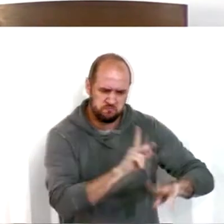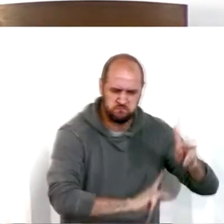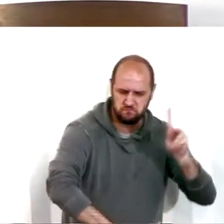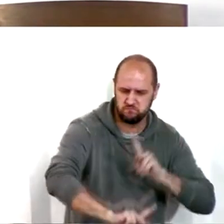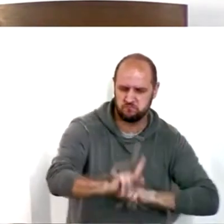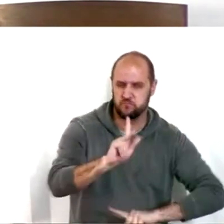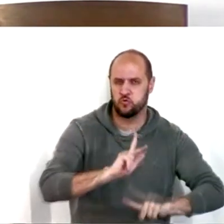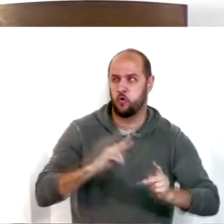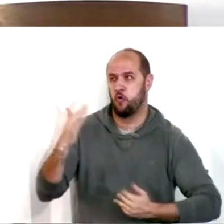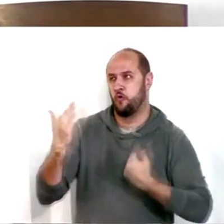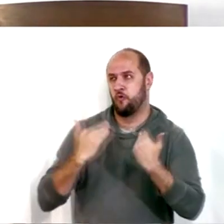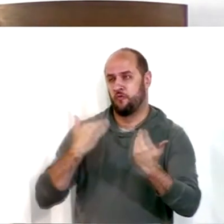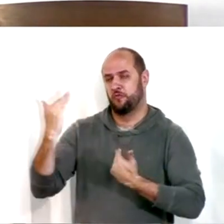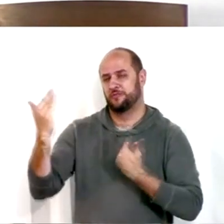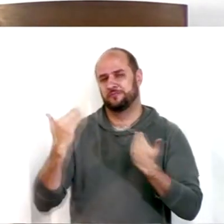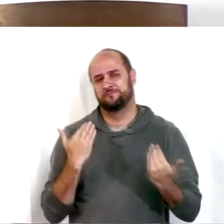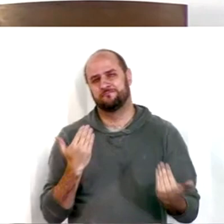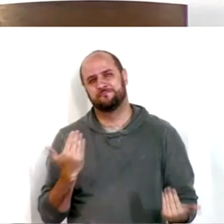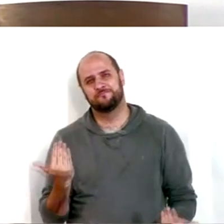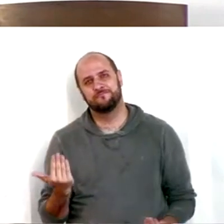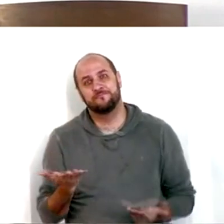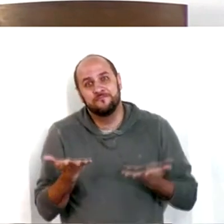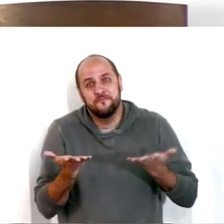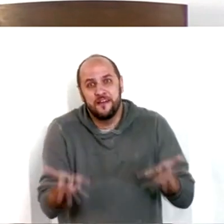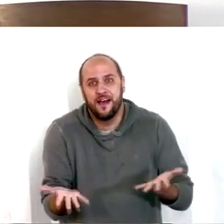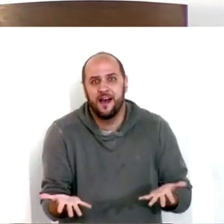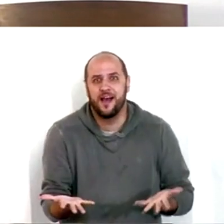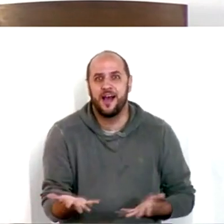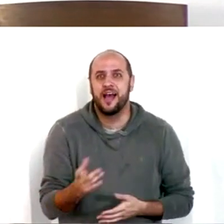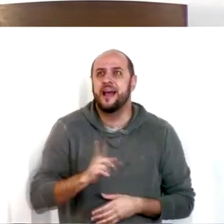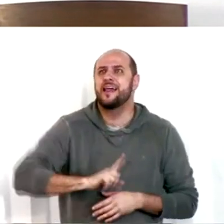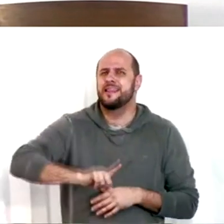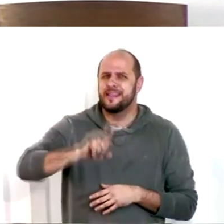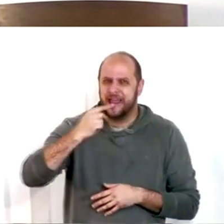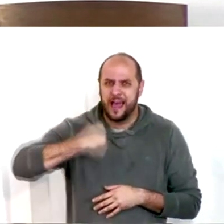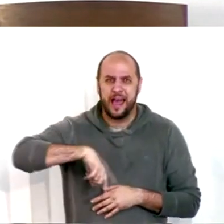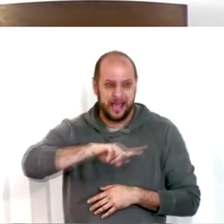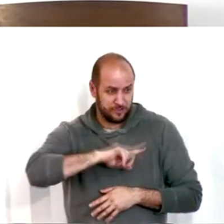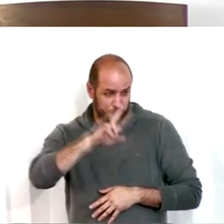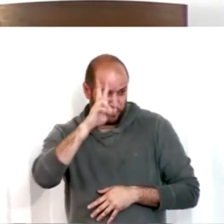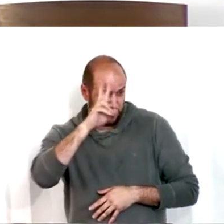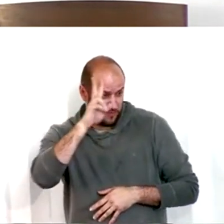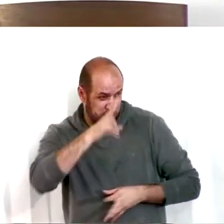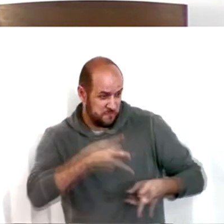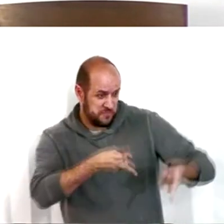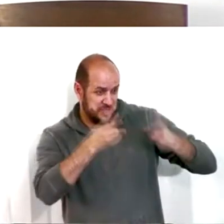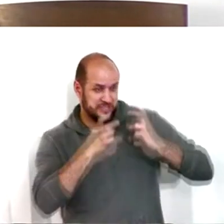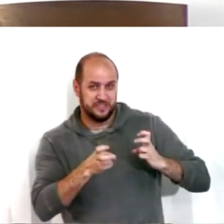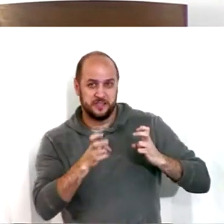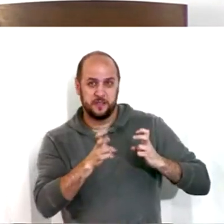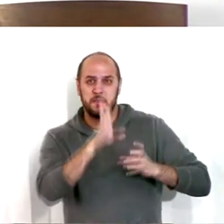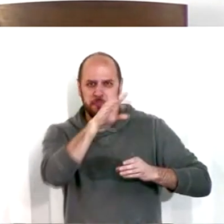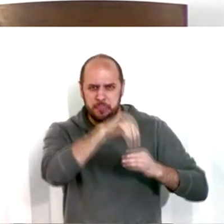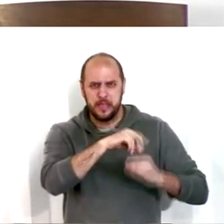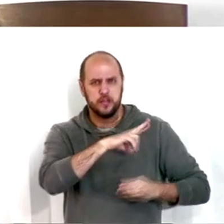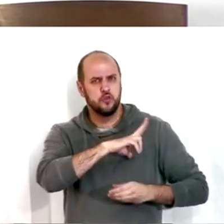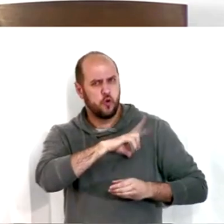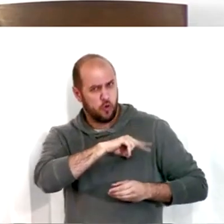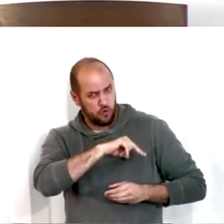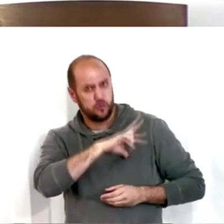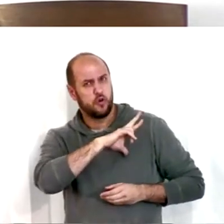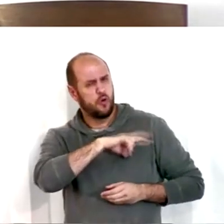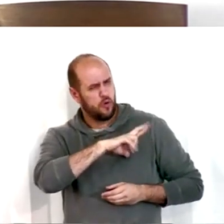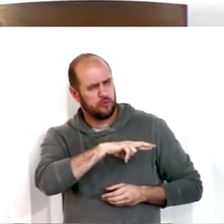povo. É isso, é para lá que a história de Ruth e Noemi